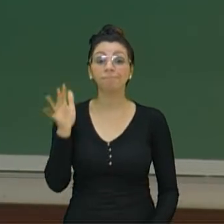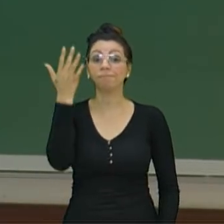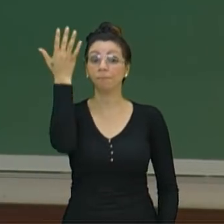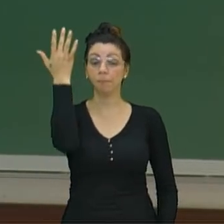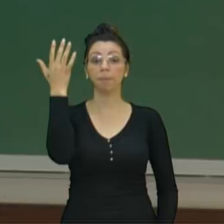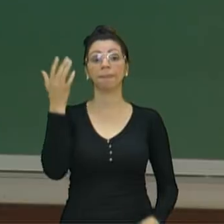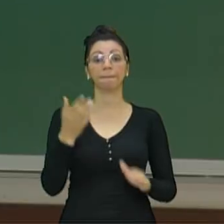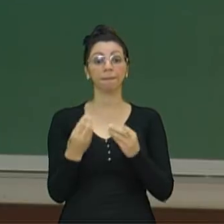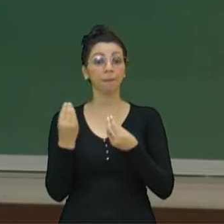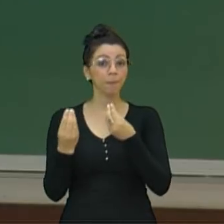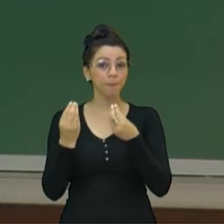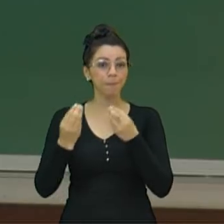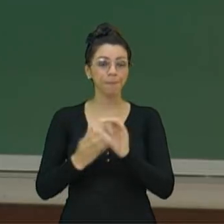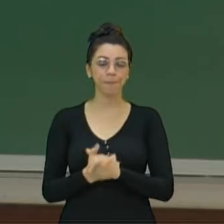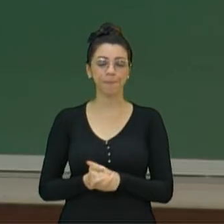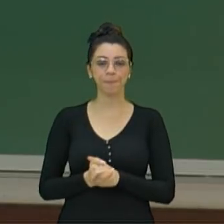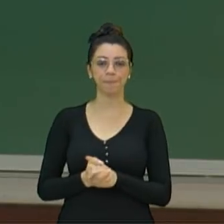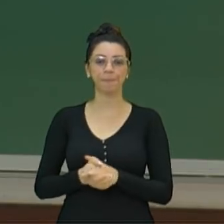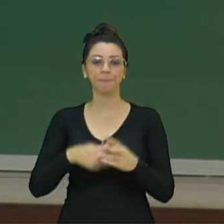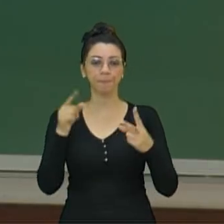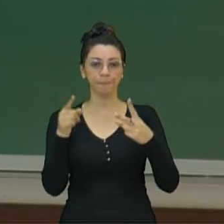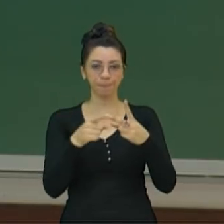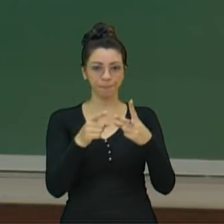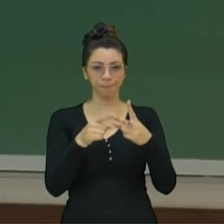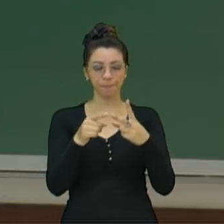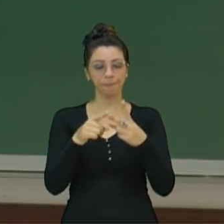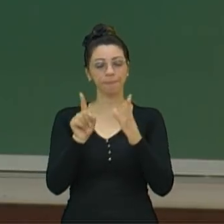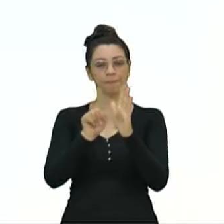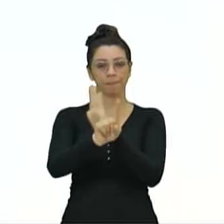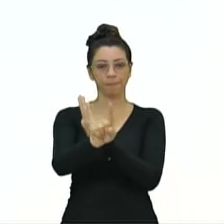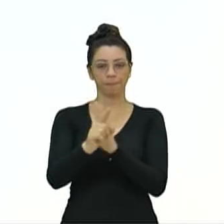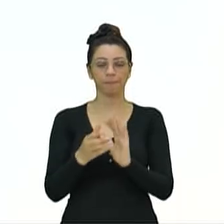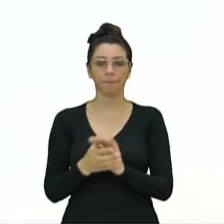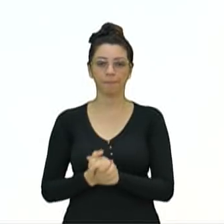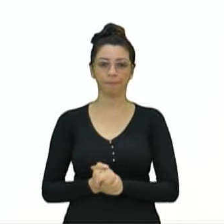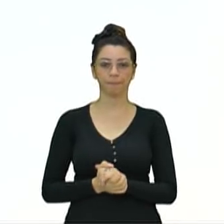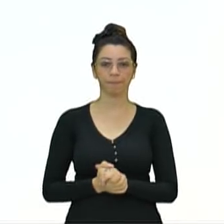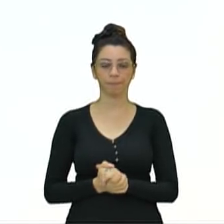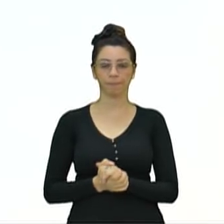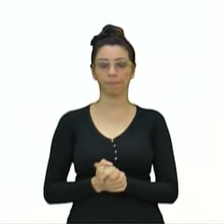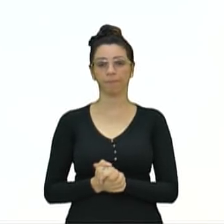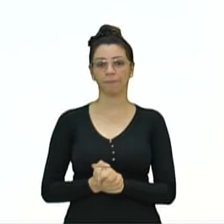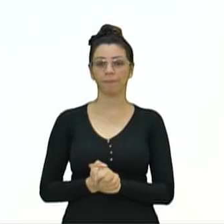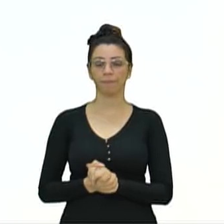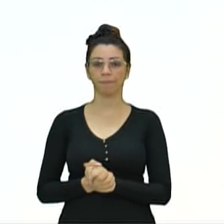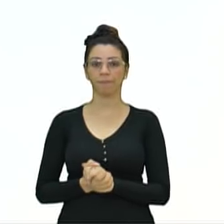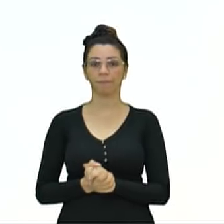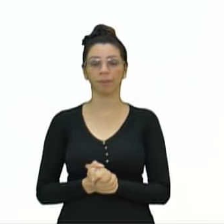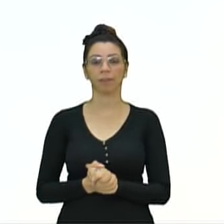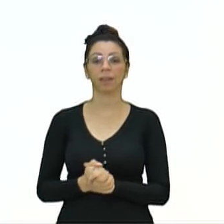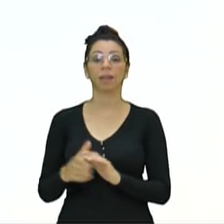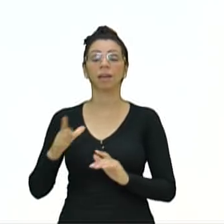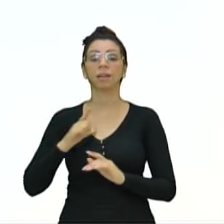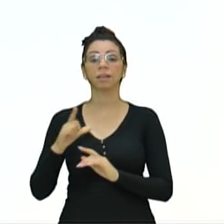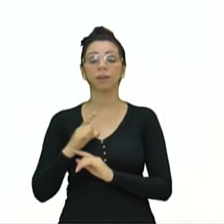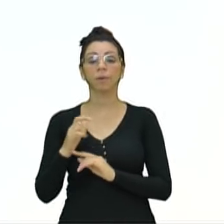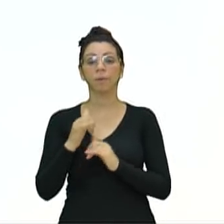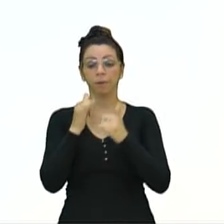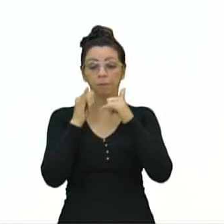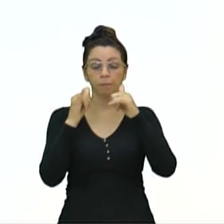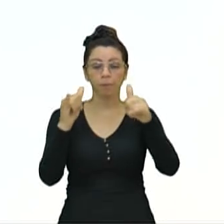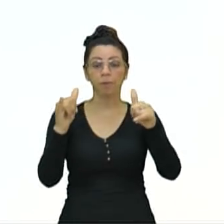essas atividades. Vamos para o nosso segundo quiz da aula de hoje? Os neurotransmissores são importantes